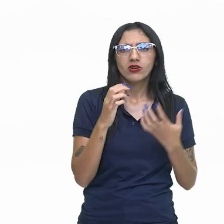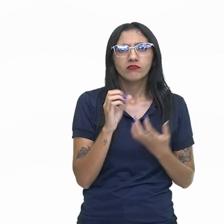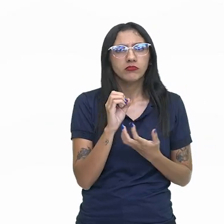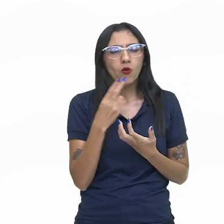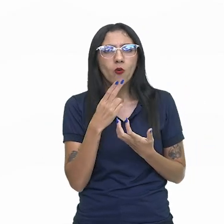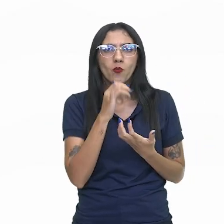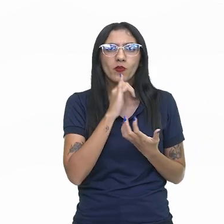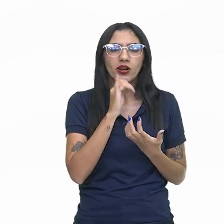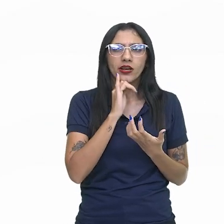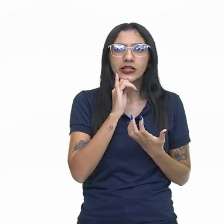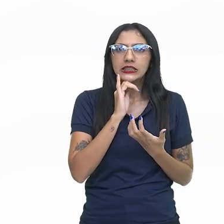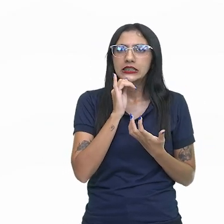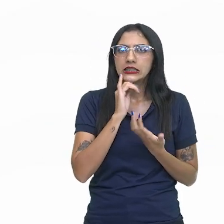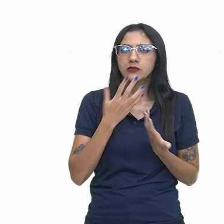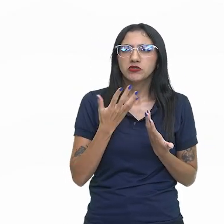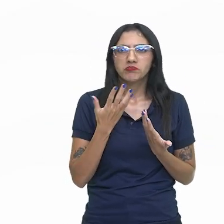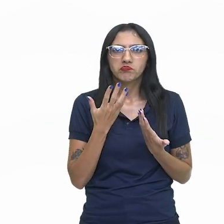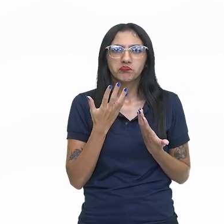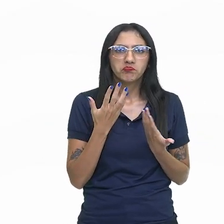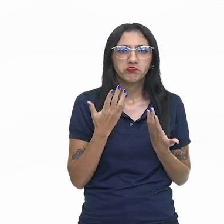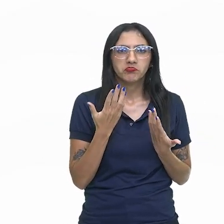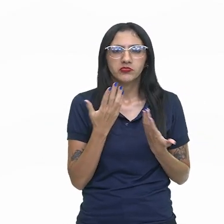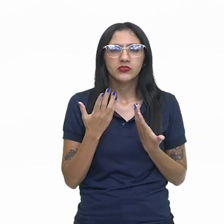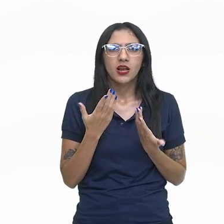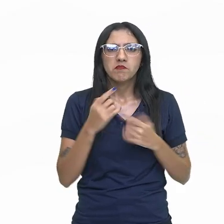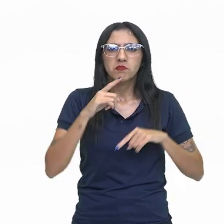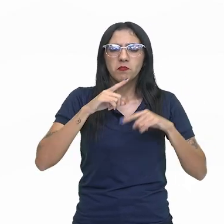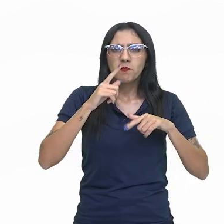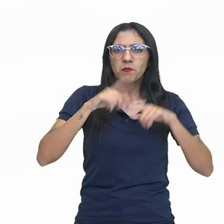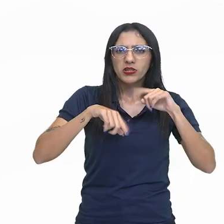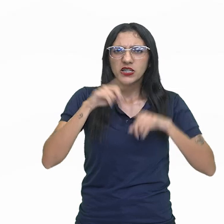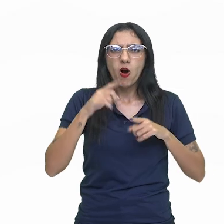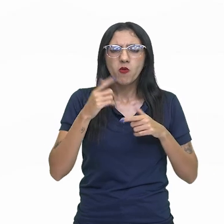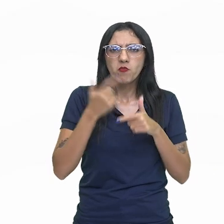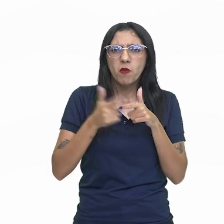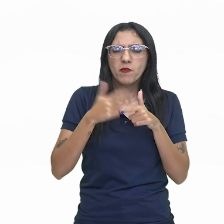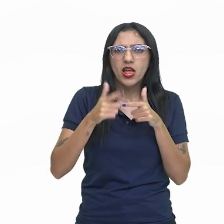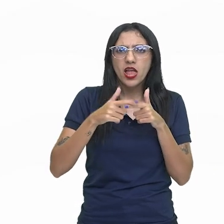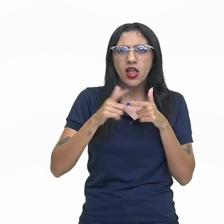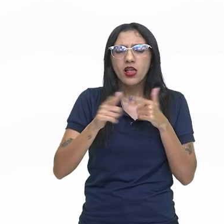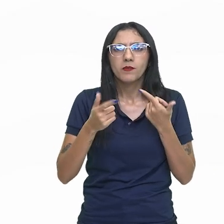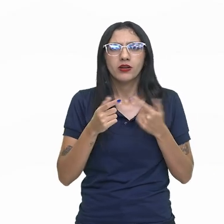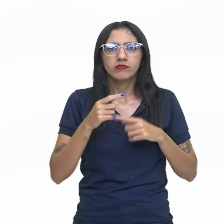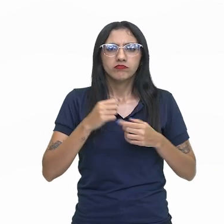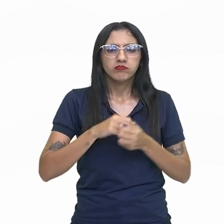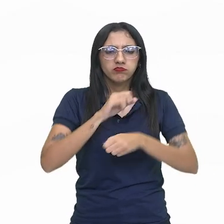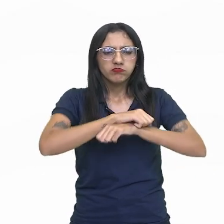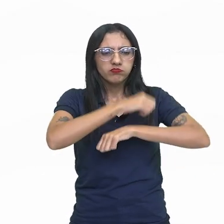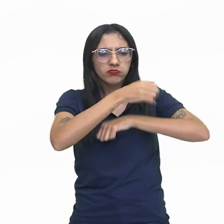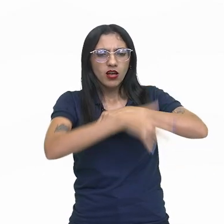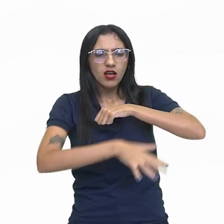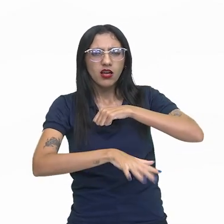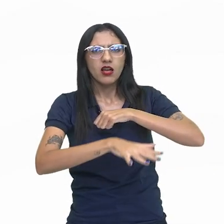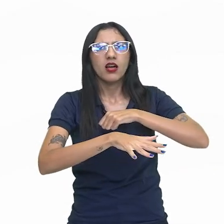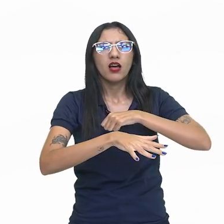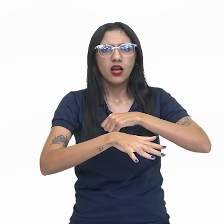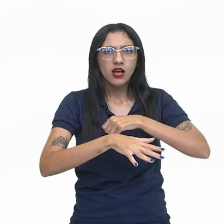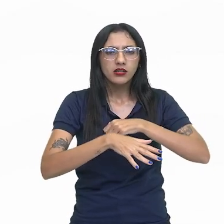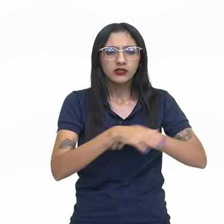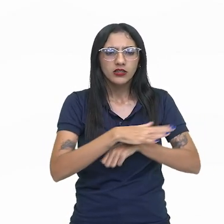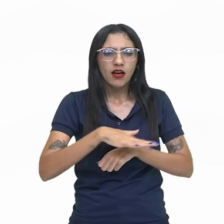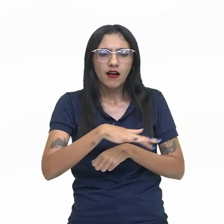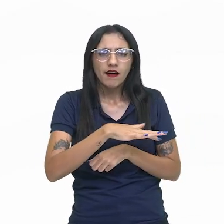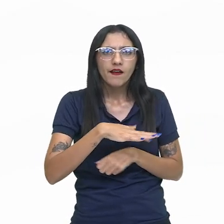uma demanda muito grande de terras, né, caindo lá na entrada do rio, lá na entrada